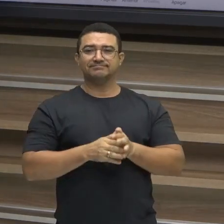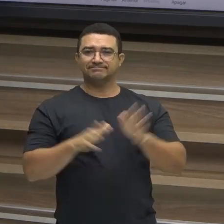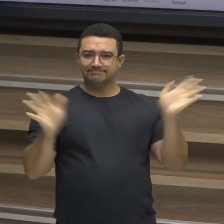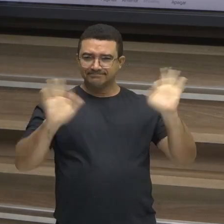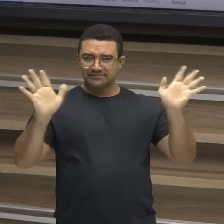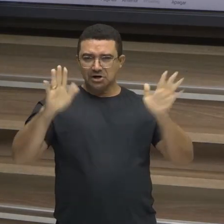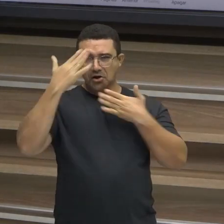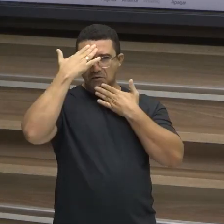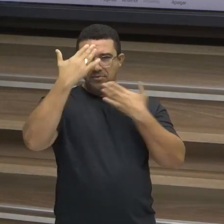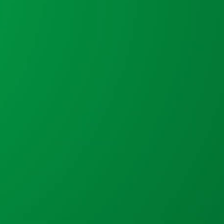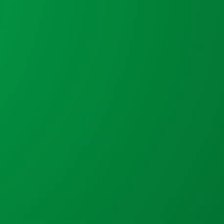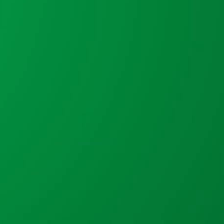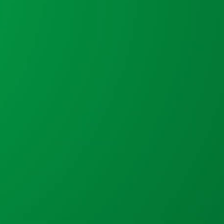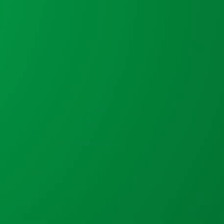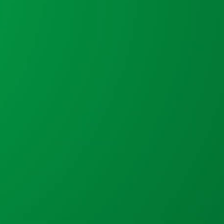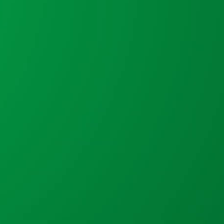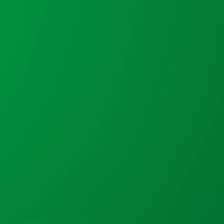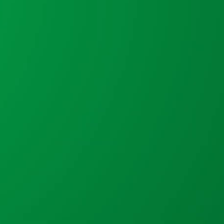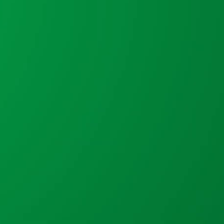and bye bye!